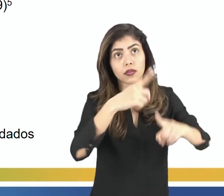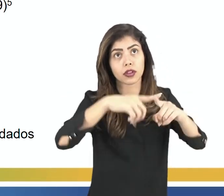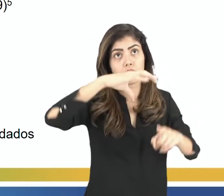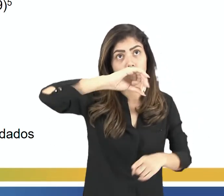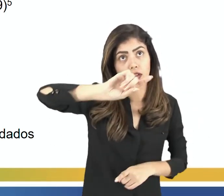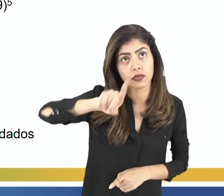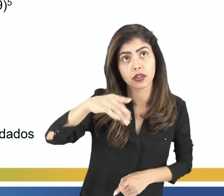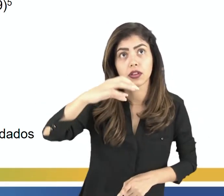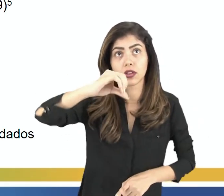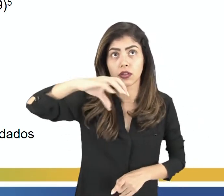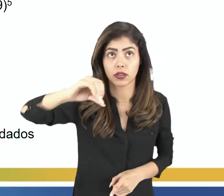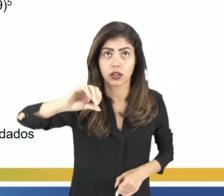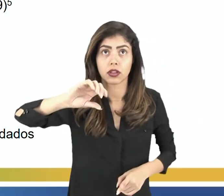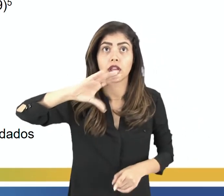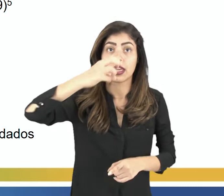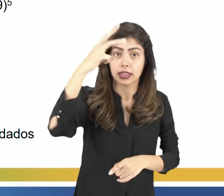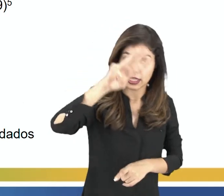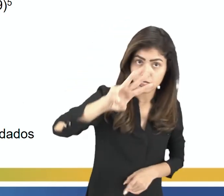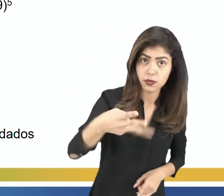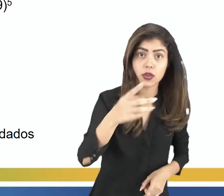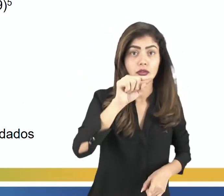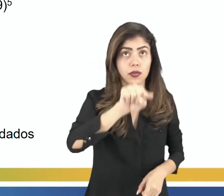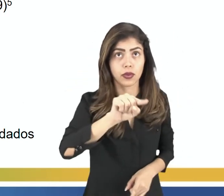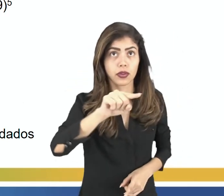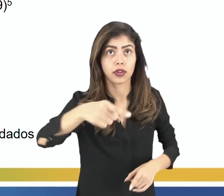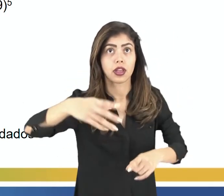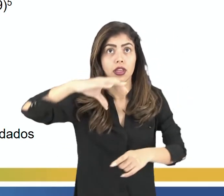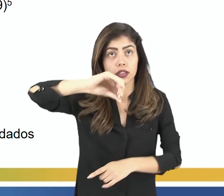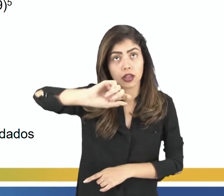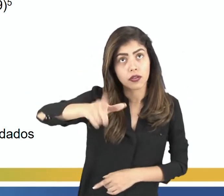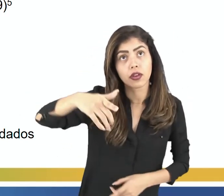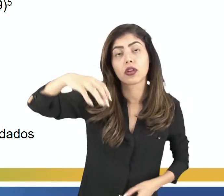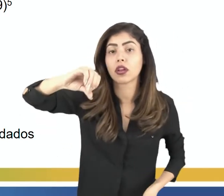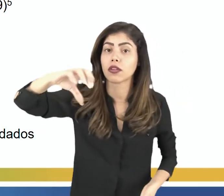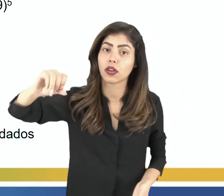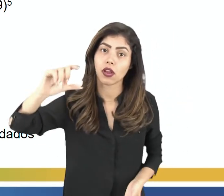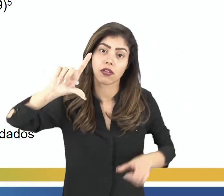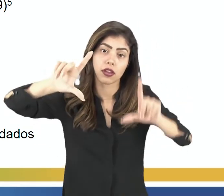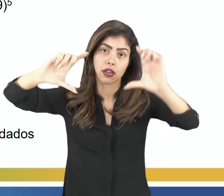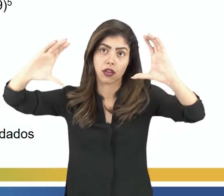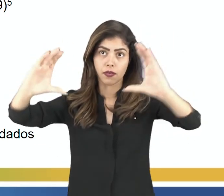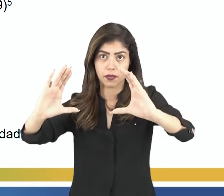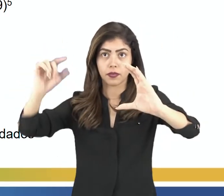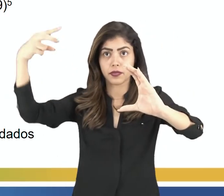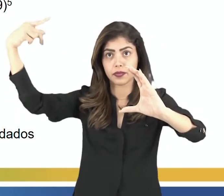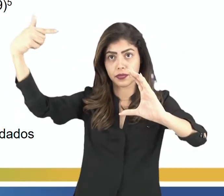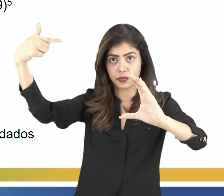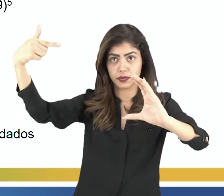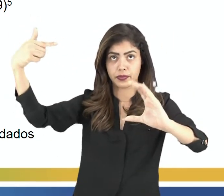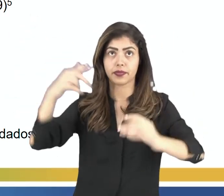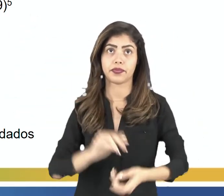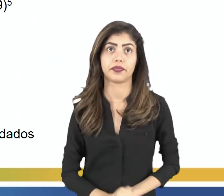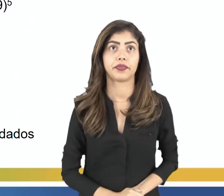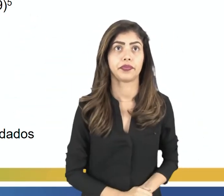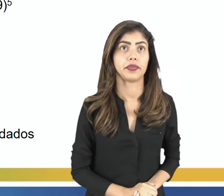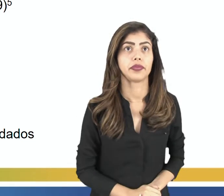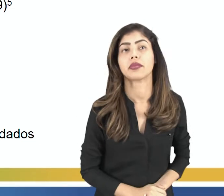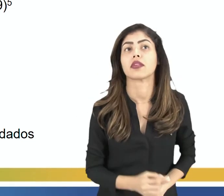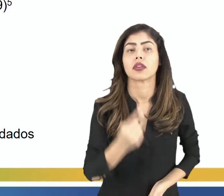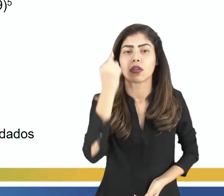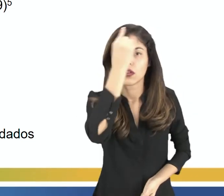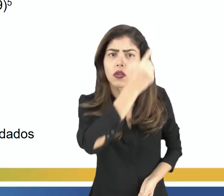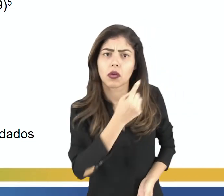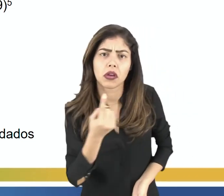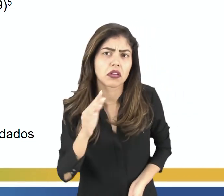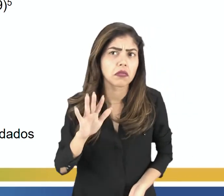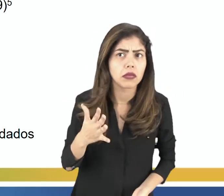dentro do parênteses, eu vou colocar aqui 0,99 ao quadrado, porque eu tenho 2 vezes. Vamos lá para 1 hora e meia.